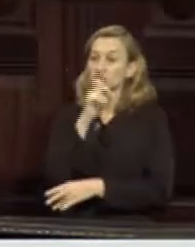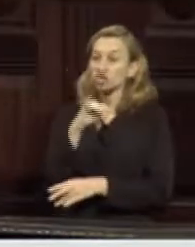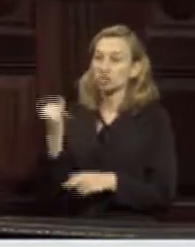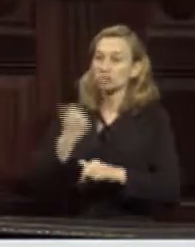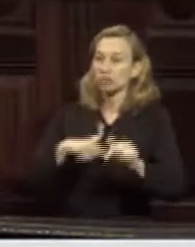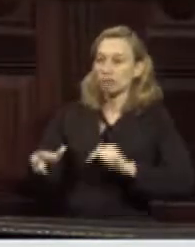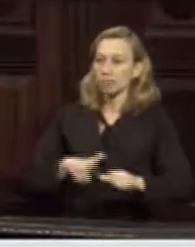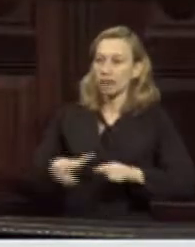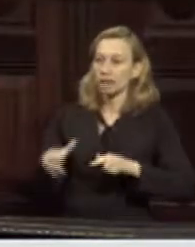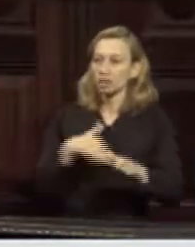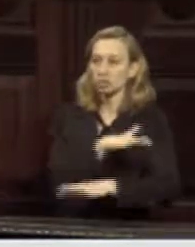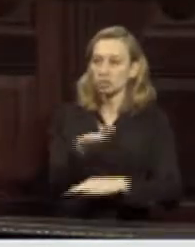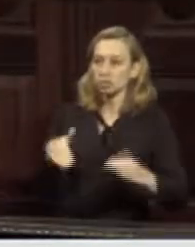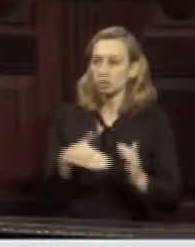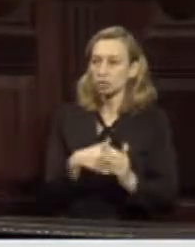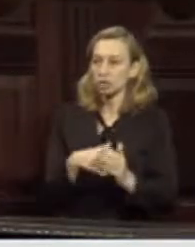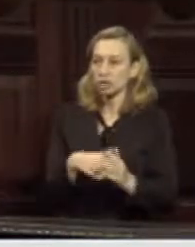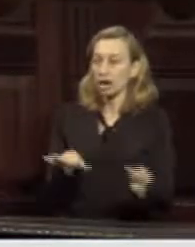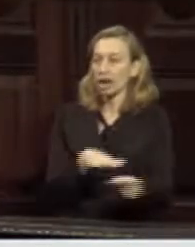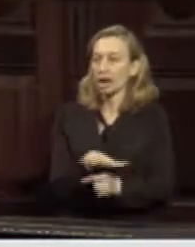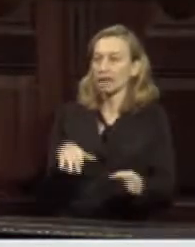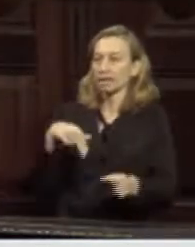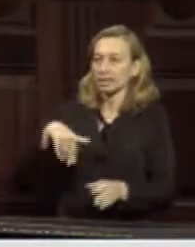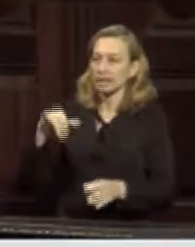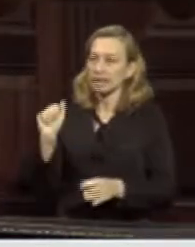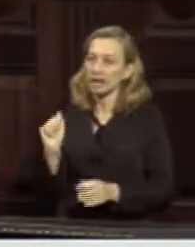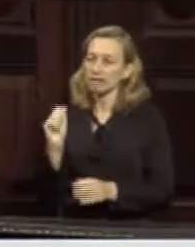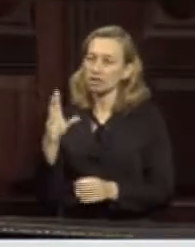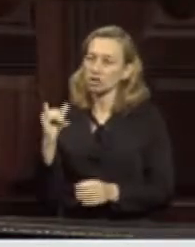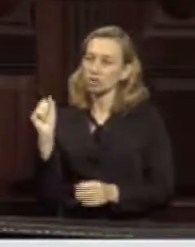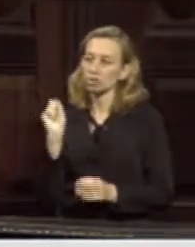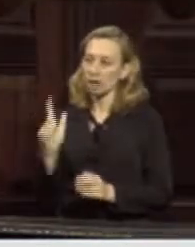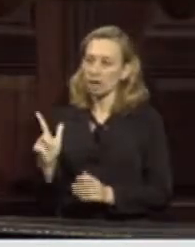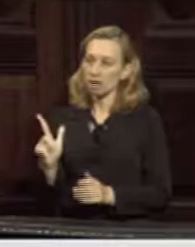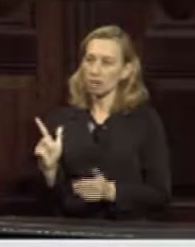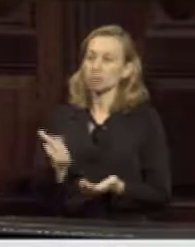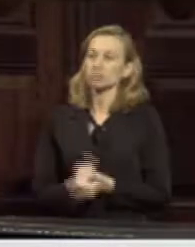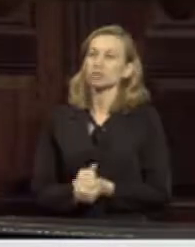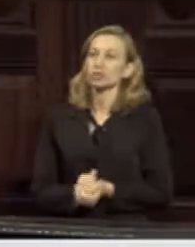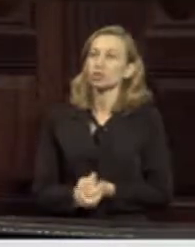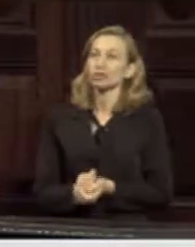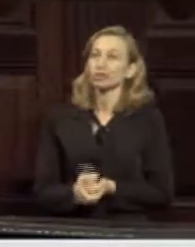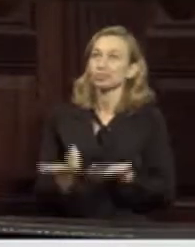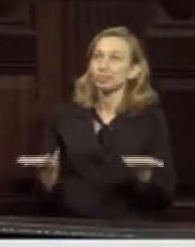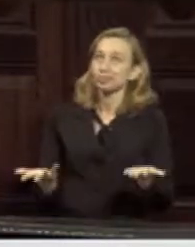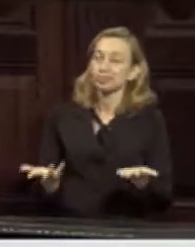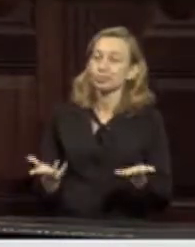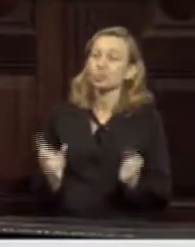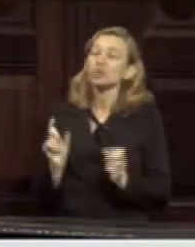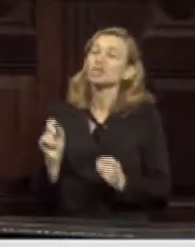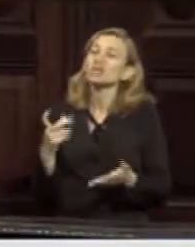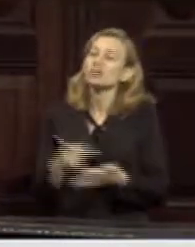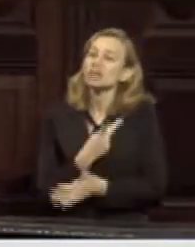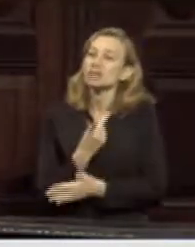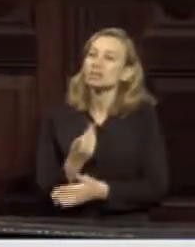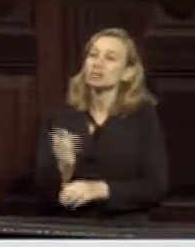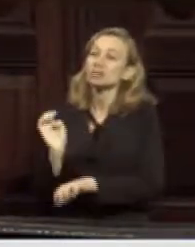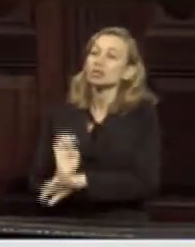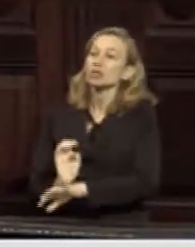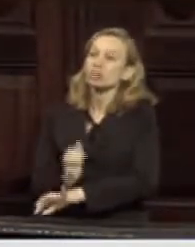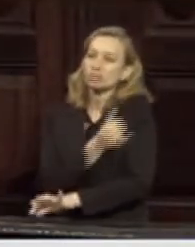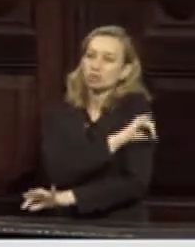em todo o território nacional e a situação do trabalho e do emprego nesse momento no estado do Rio de